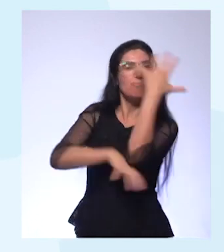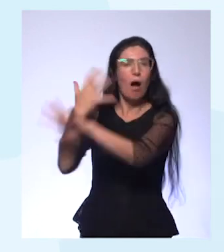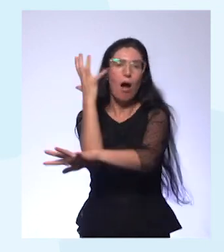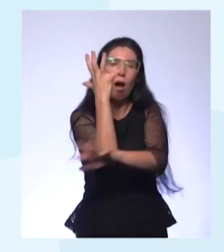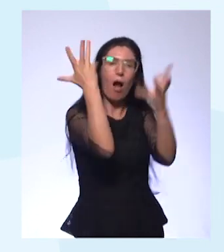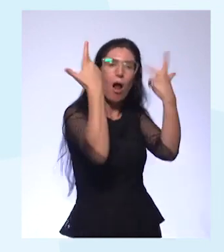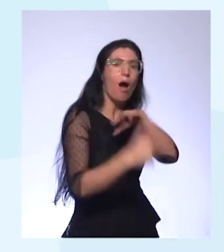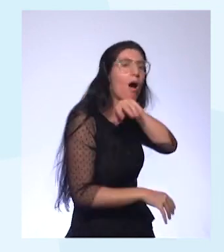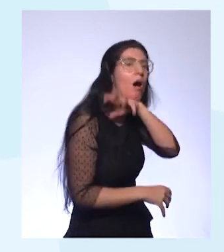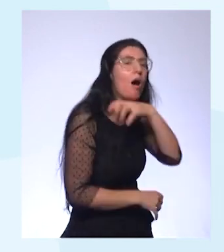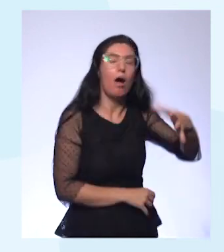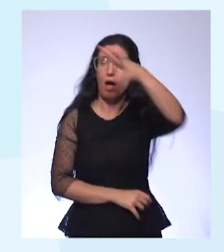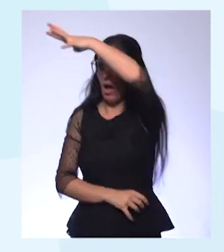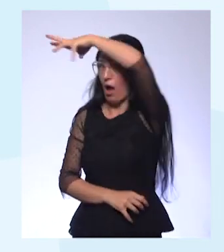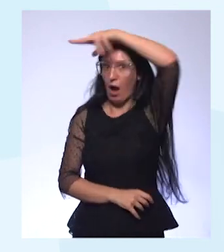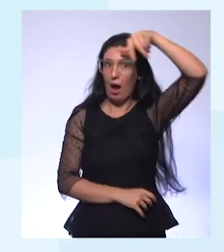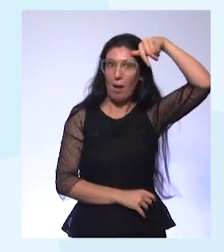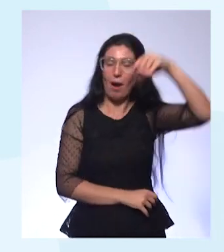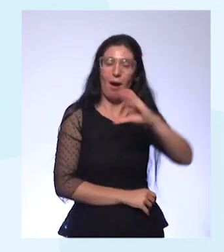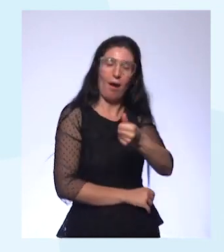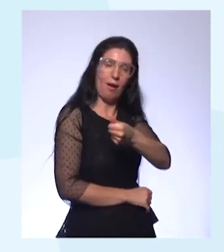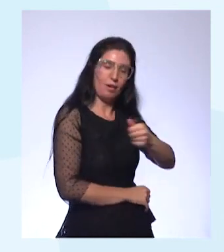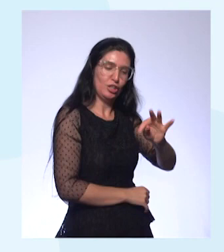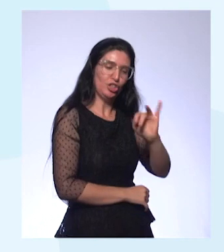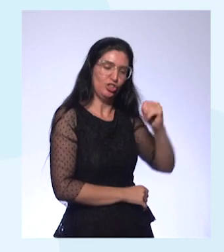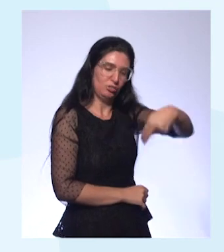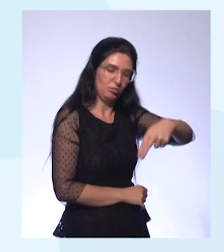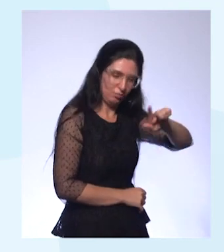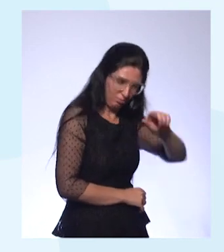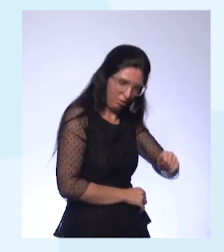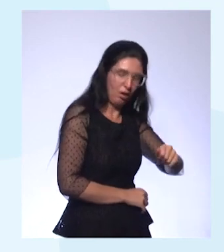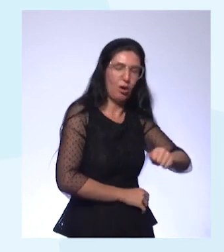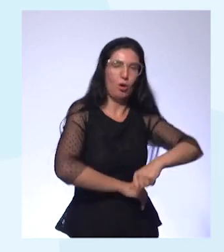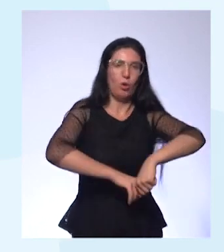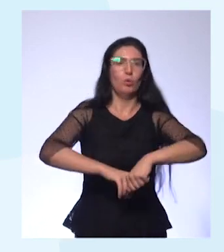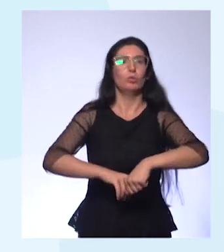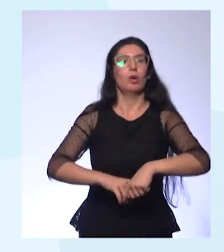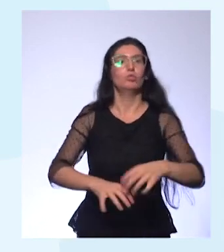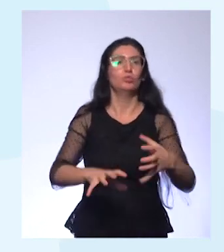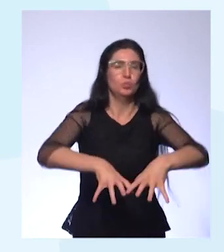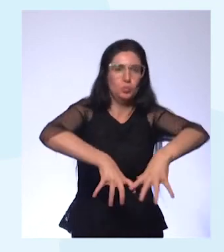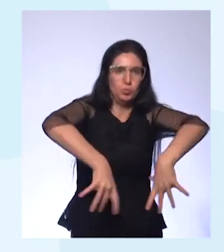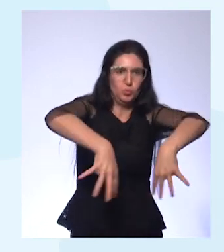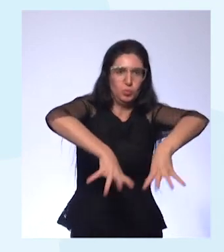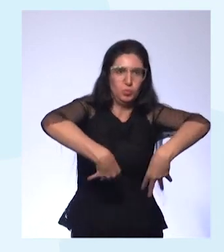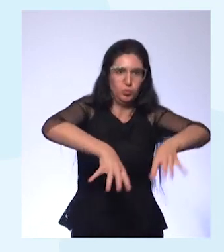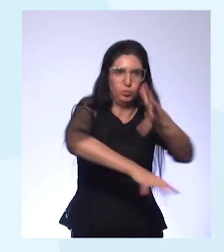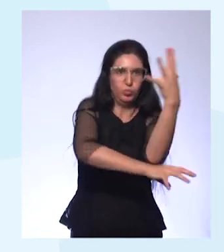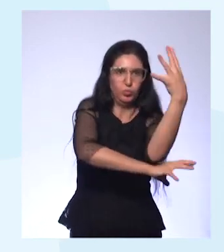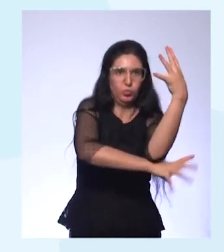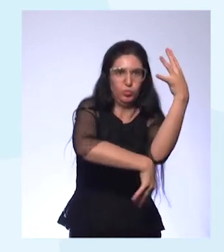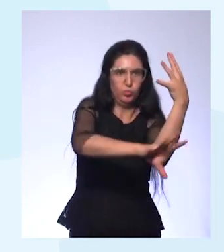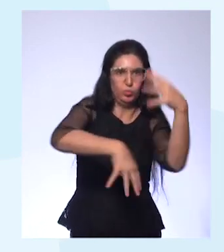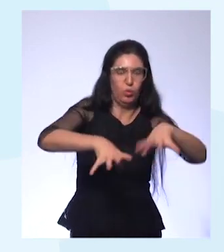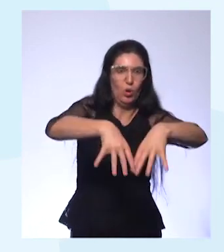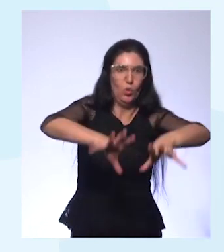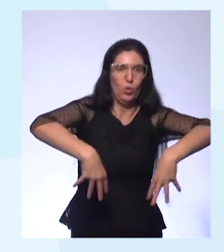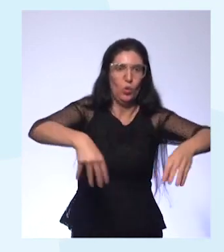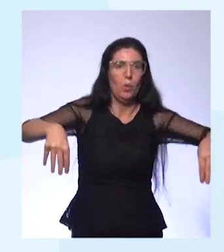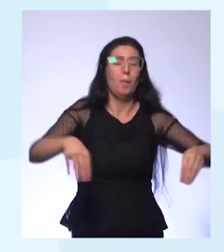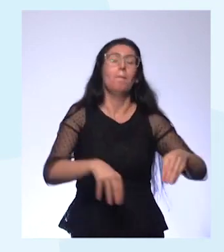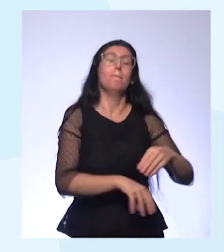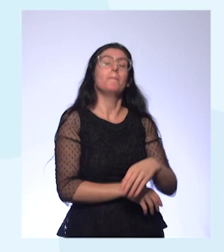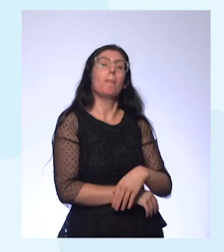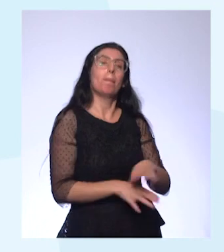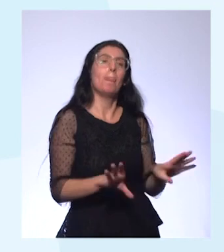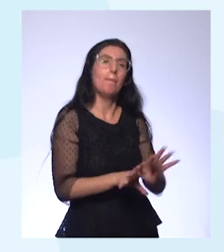aí: a Amazônia, né, a Caatinga, o Cerrado, a Mata Atlântica, o Pampa e o Pantanal. E aí nós temos todo